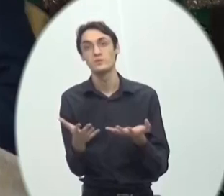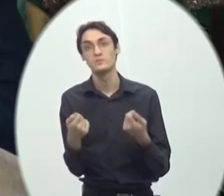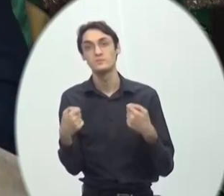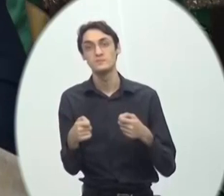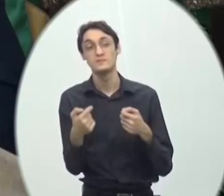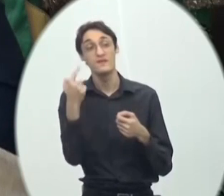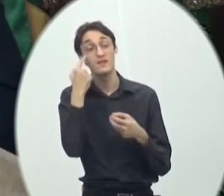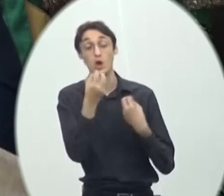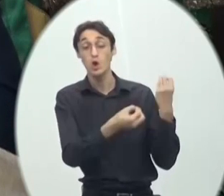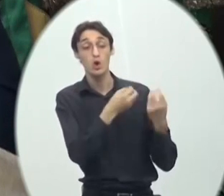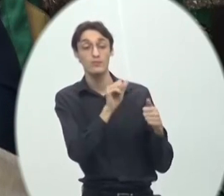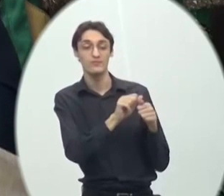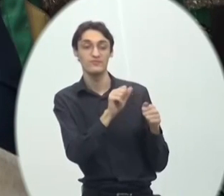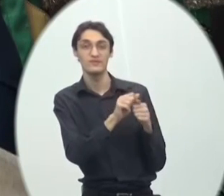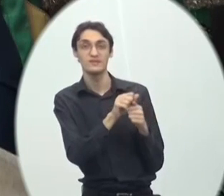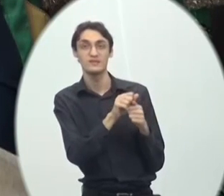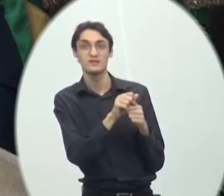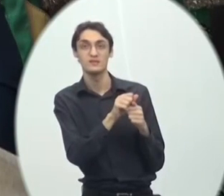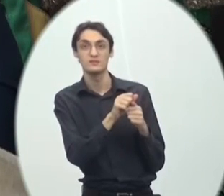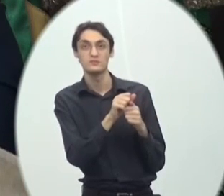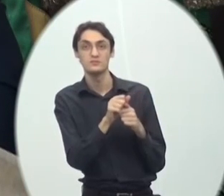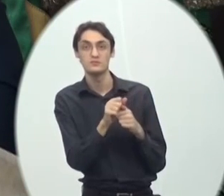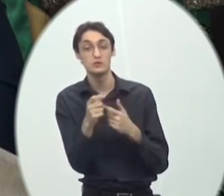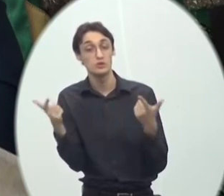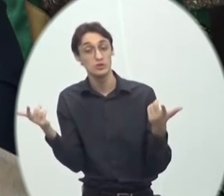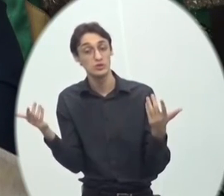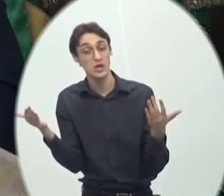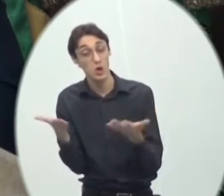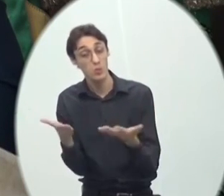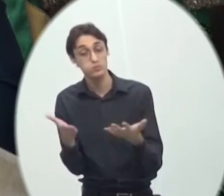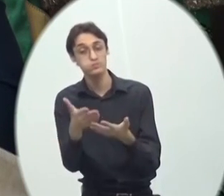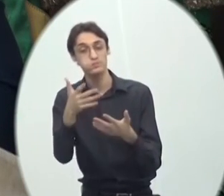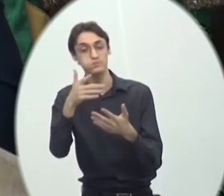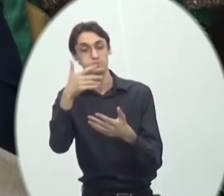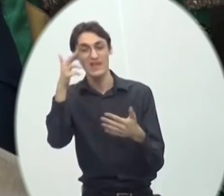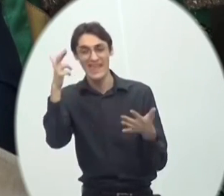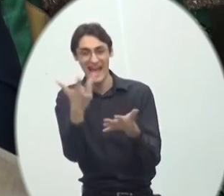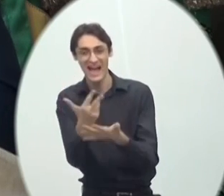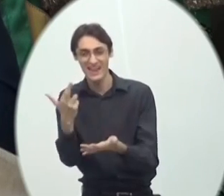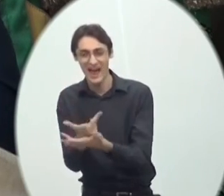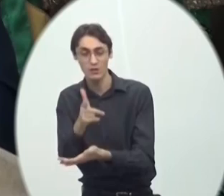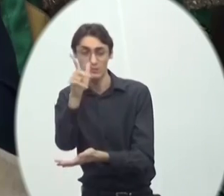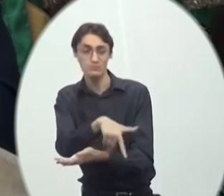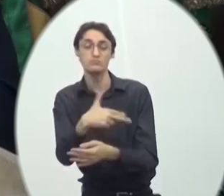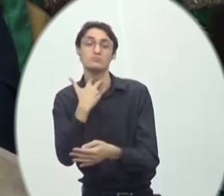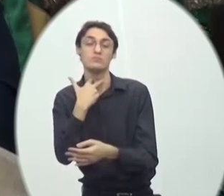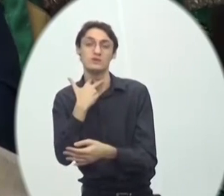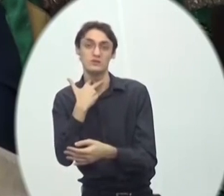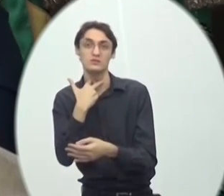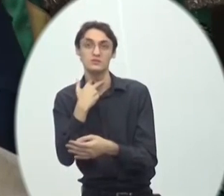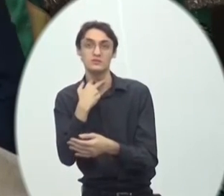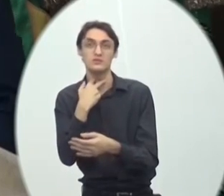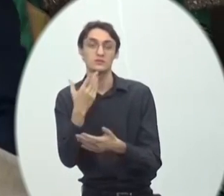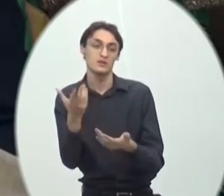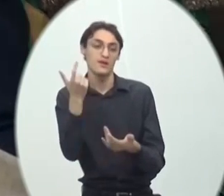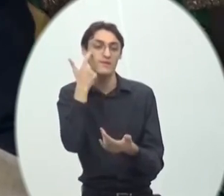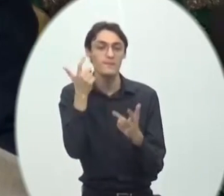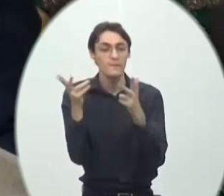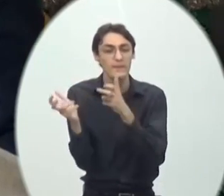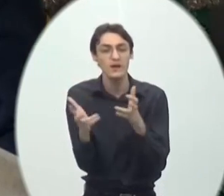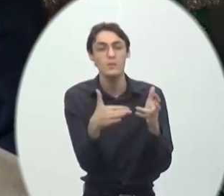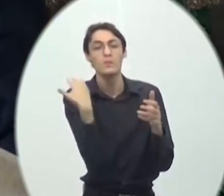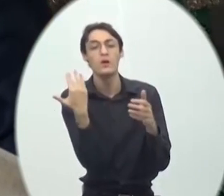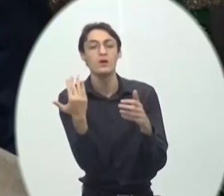nesse momento conosco. Nós temos que tirar exemplos. Né? O padecimento de todos, e aí não é